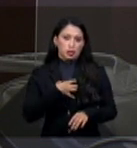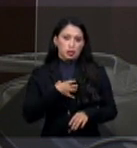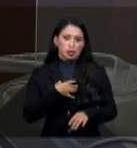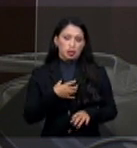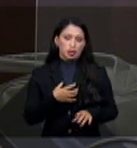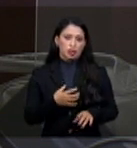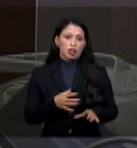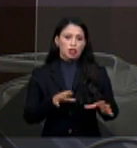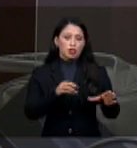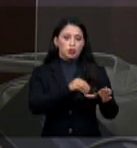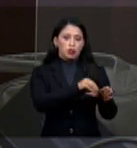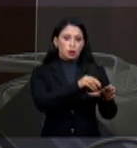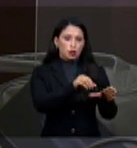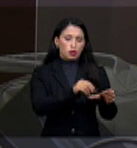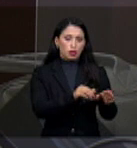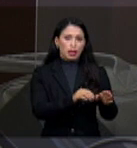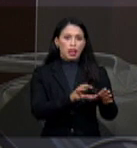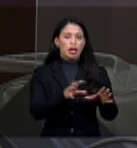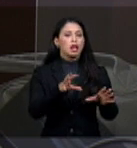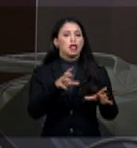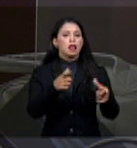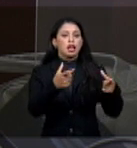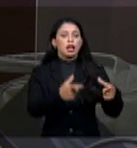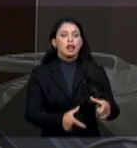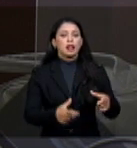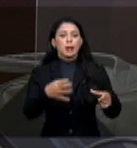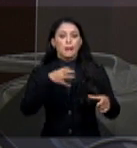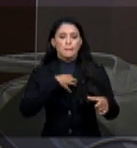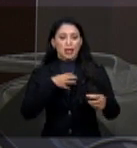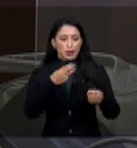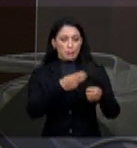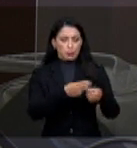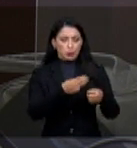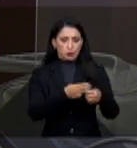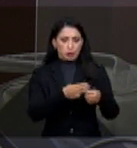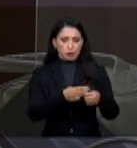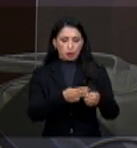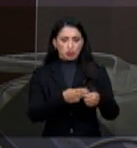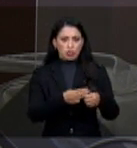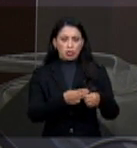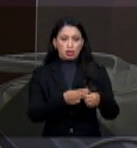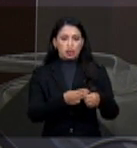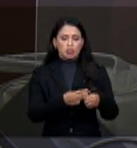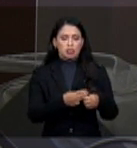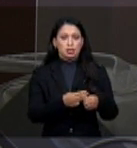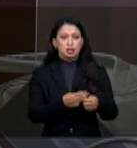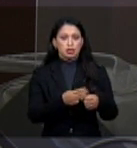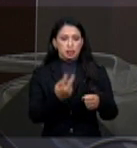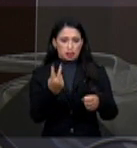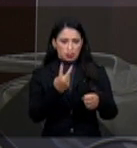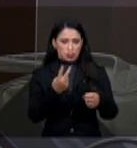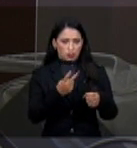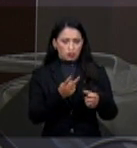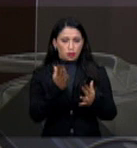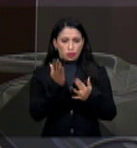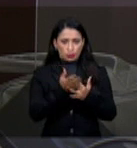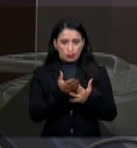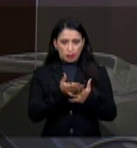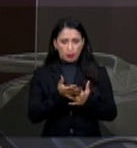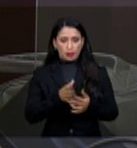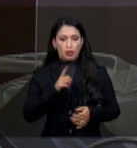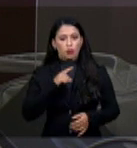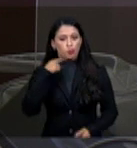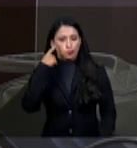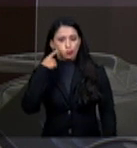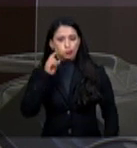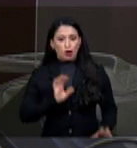Coroa Vermelha, que fica no extremo sul da Bahia, entre os municípios de Porto Seguro e Santa Cruz Cabralha. Sou advogada, formada em